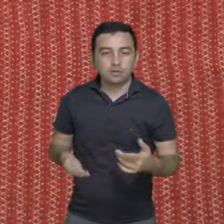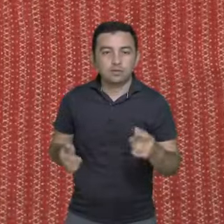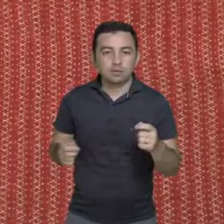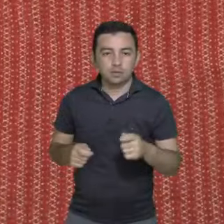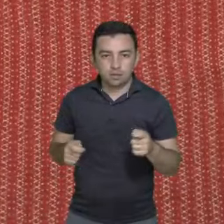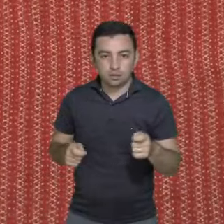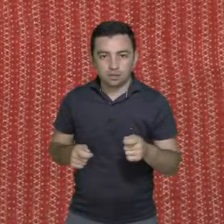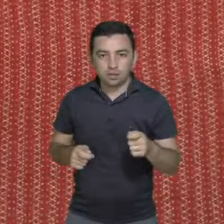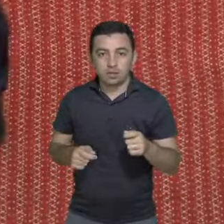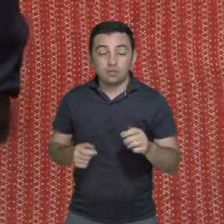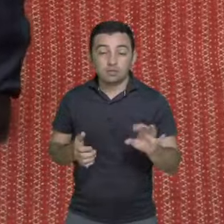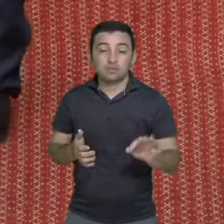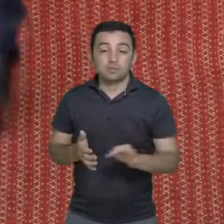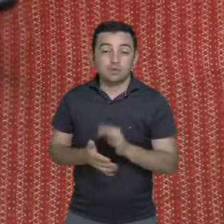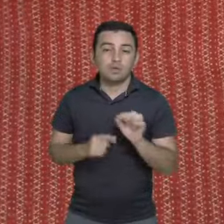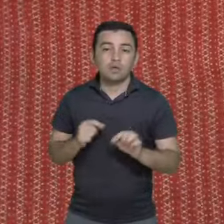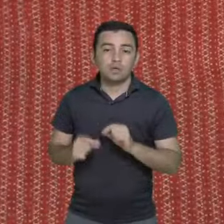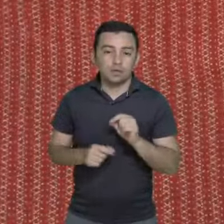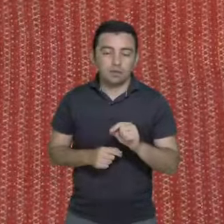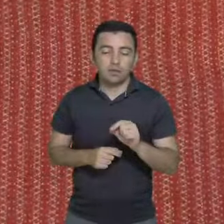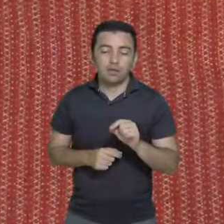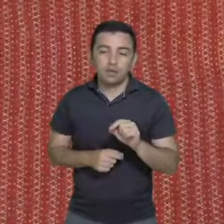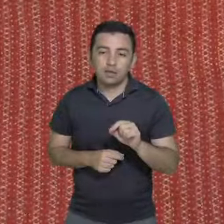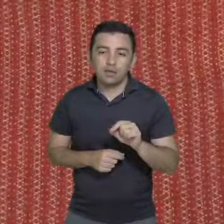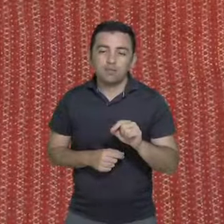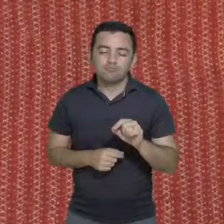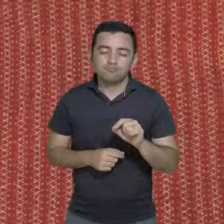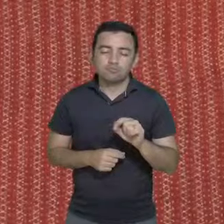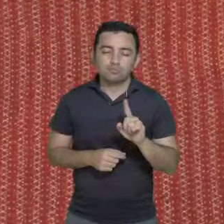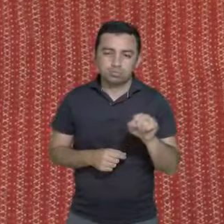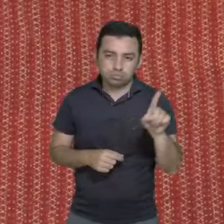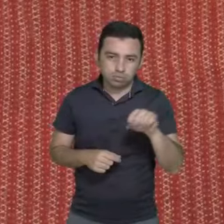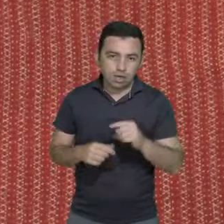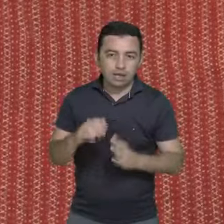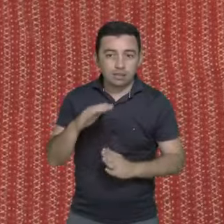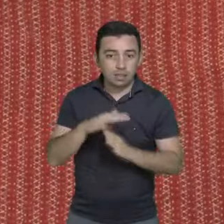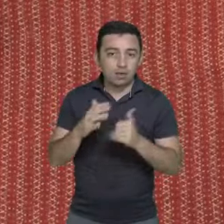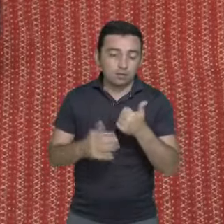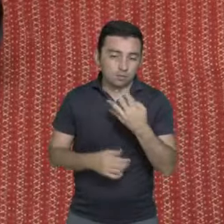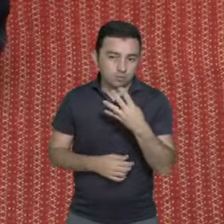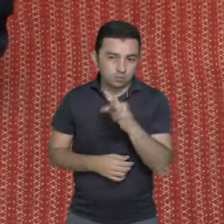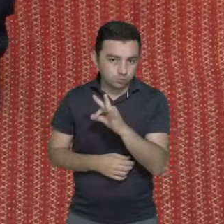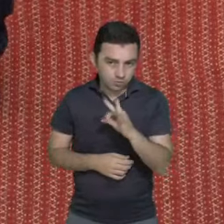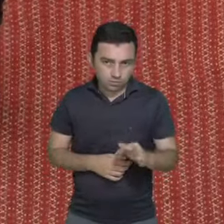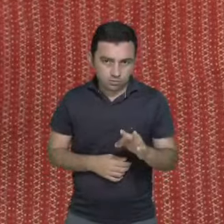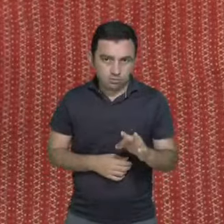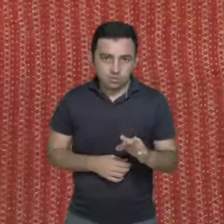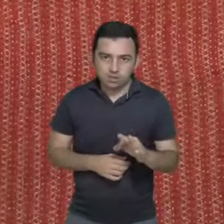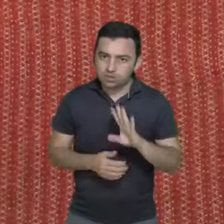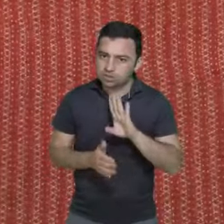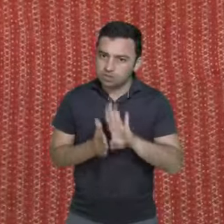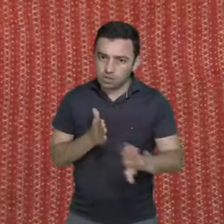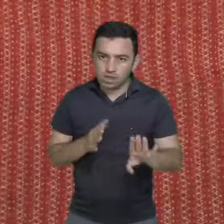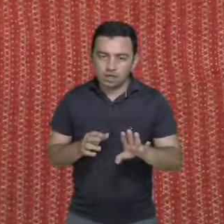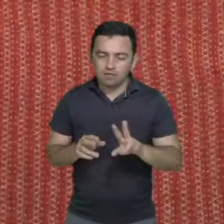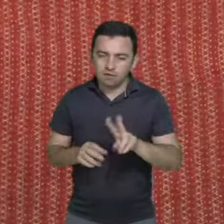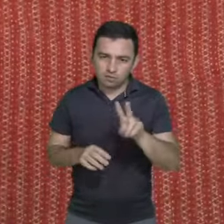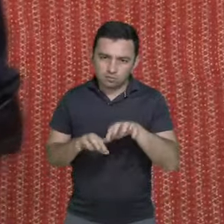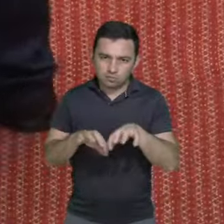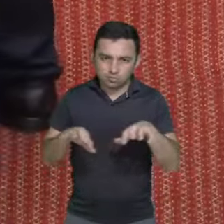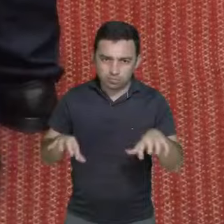esse destaque para revogar os 14% até o teto e para tirar a segregação de massas do